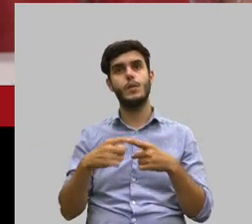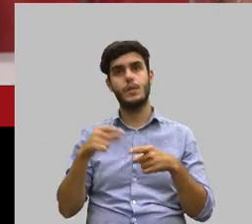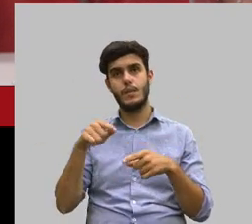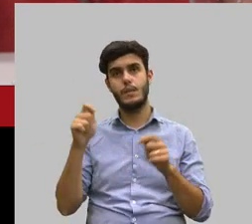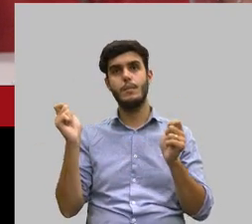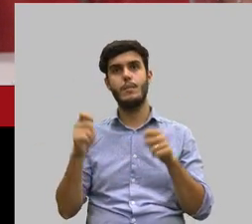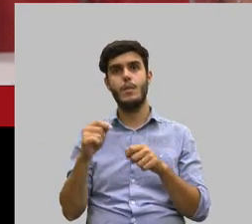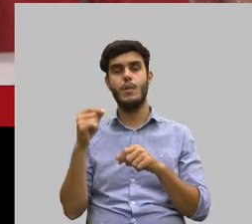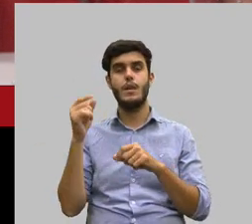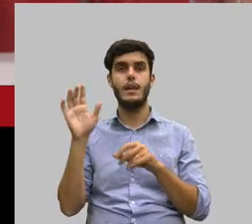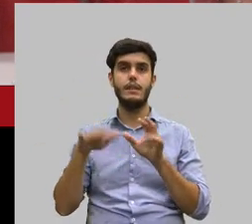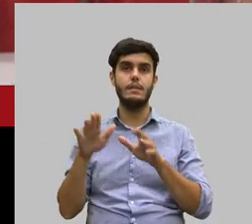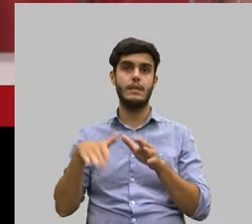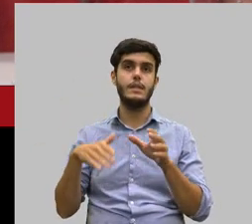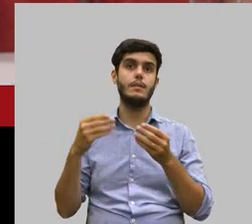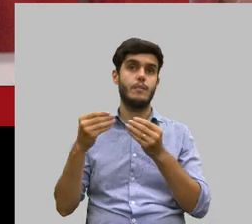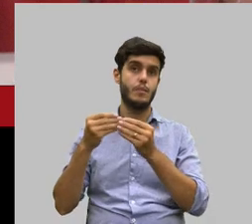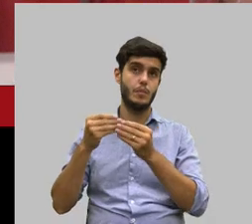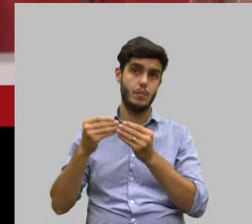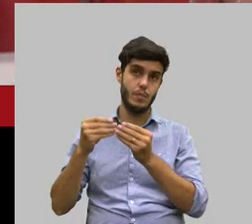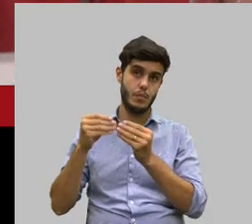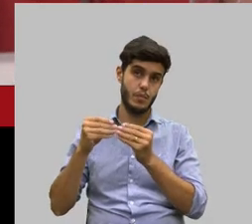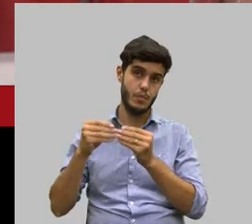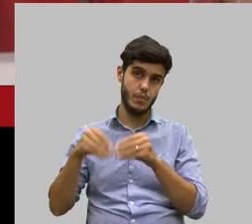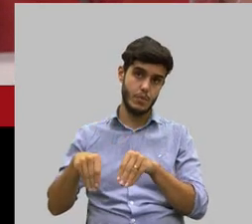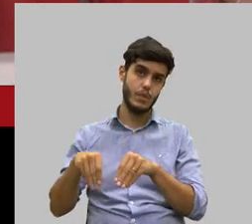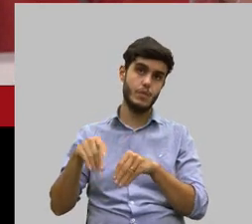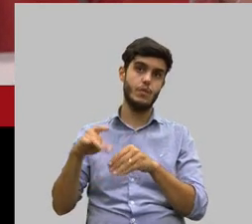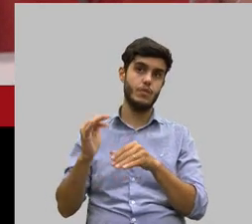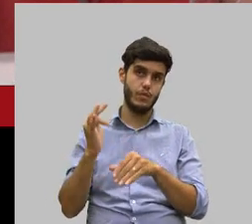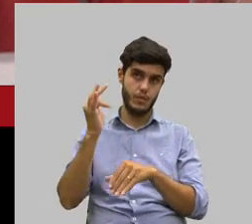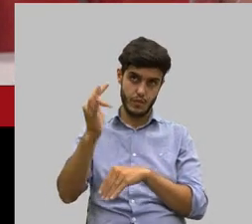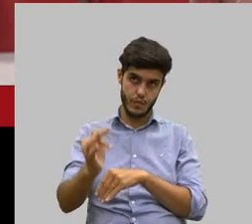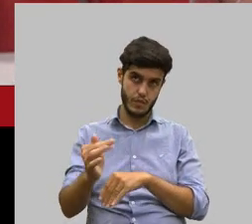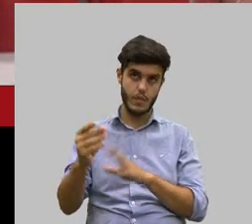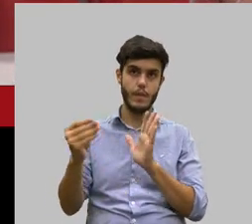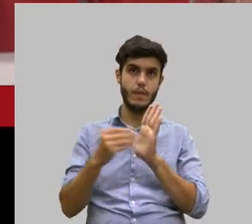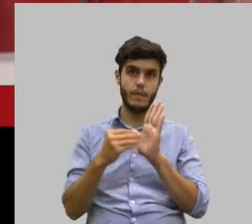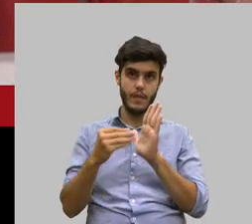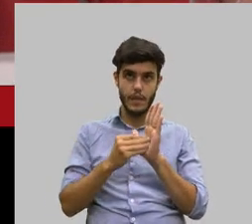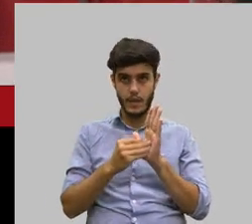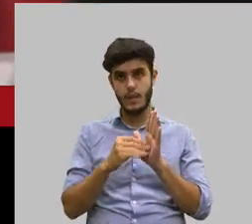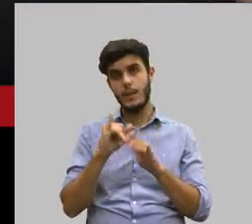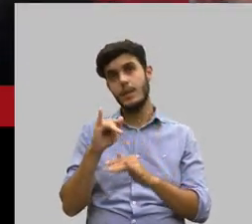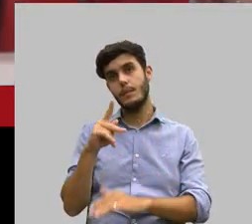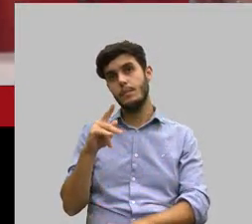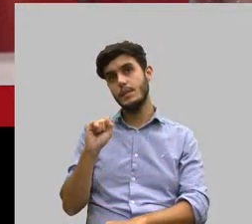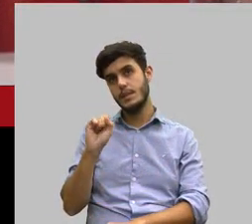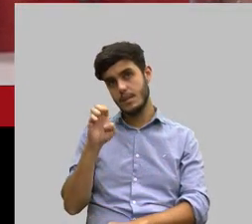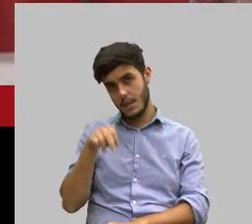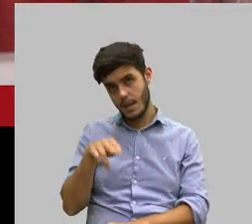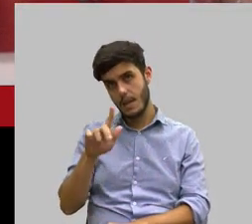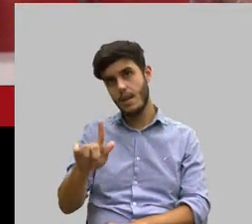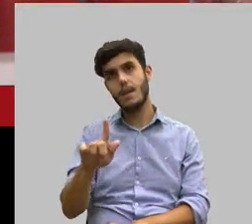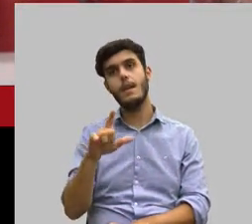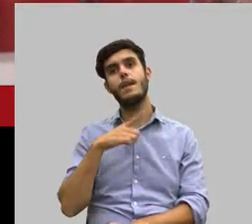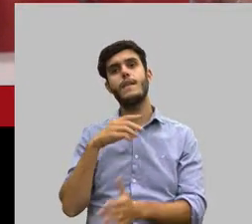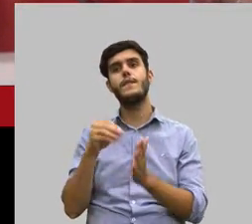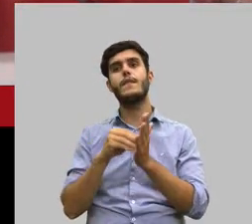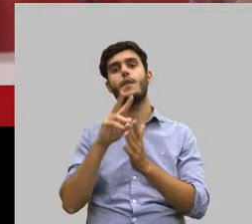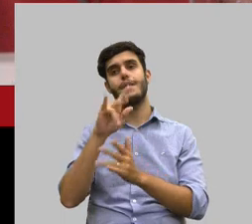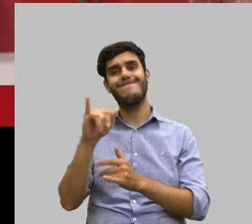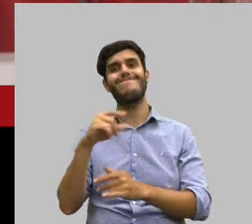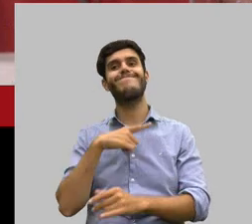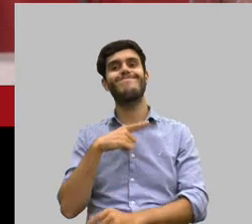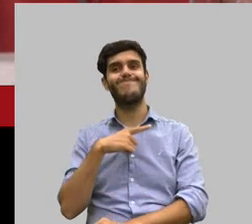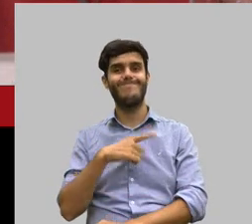muito caro pouco mais adiante a falta que o ipseng fará eh